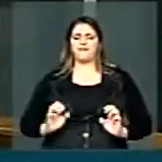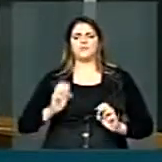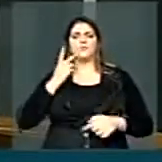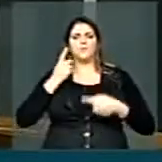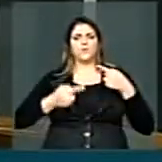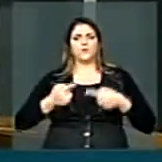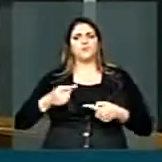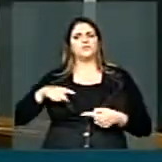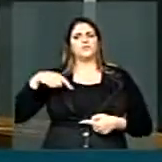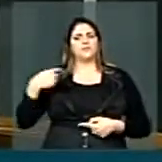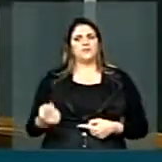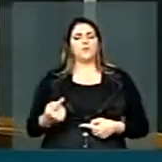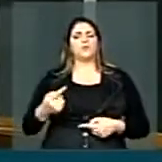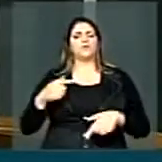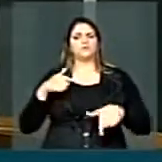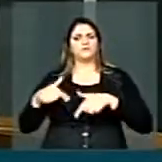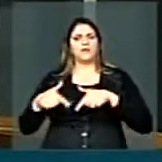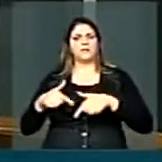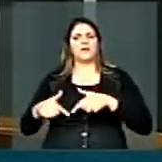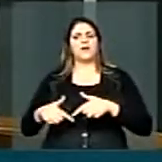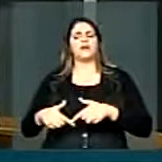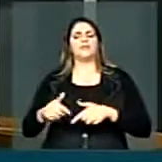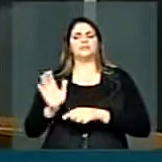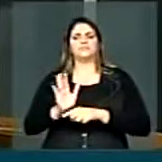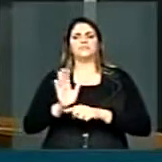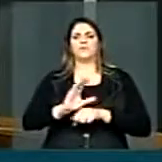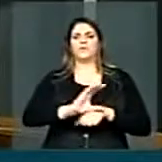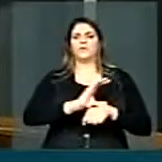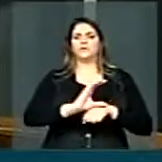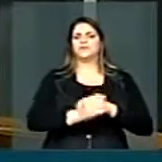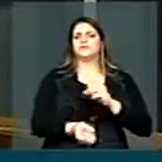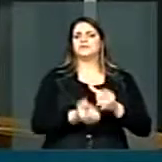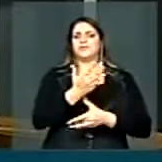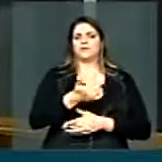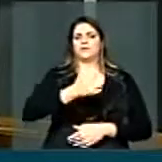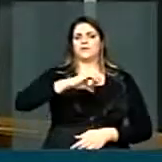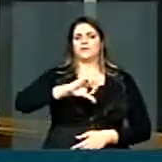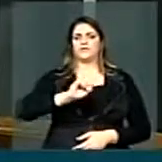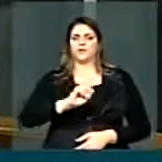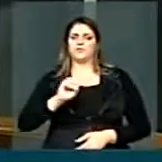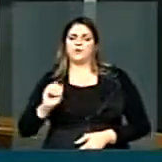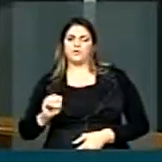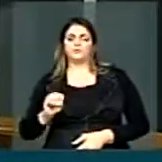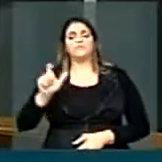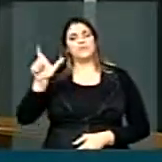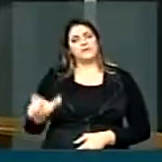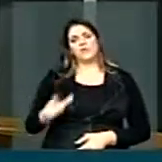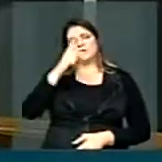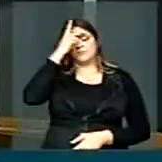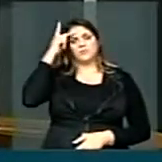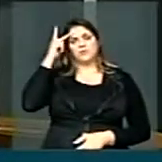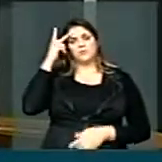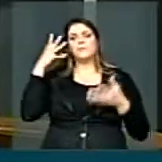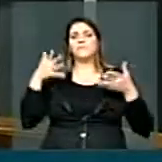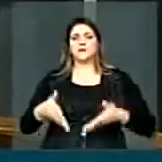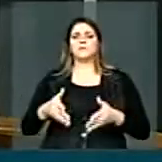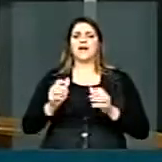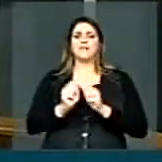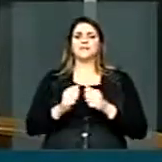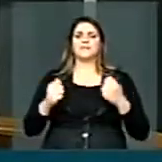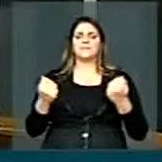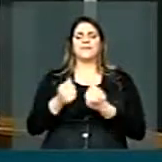lapidarmente esculpidos no corpo da Constituição Cidadã de 88, para cuja elaboração, no âmbito da Assembleia